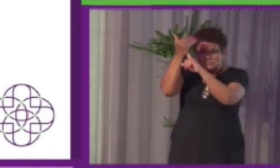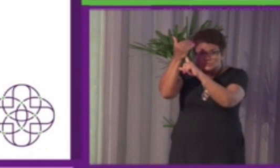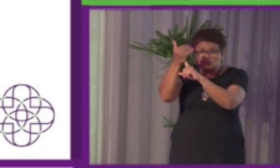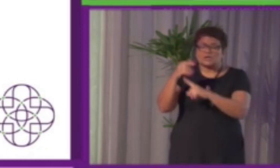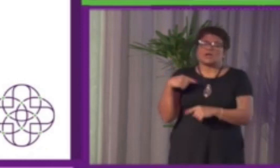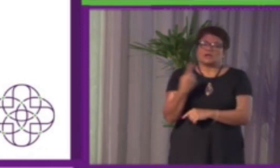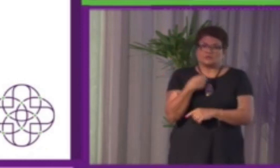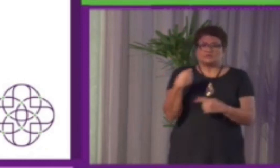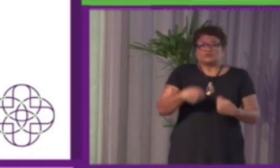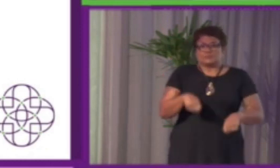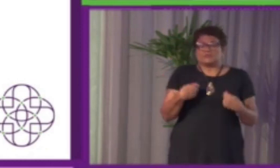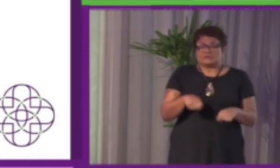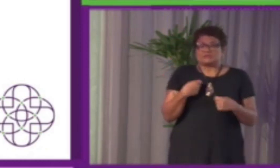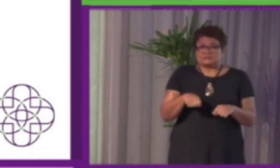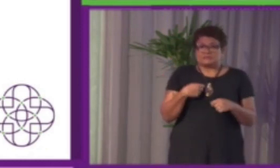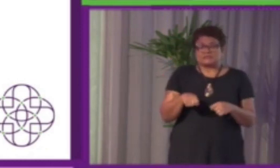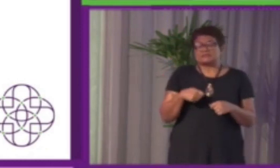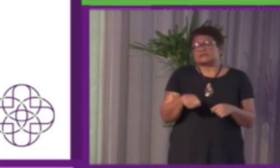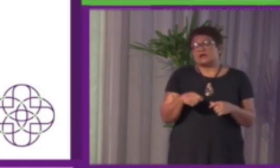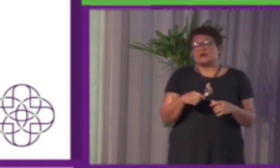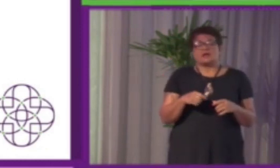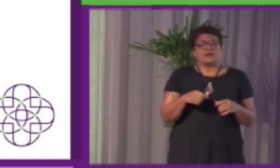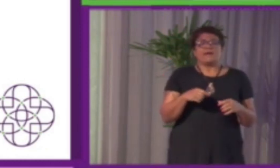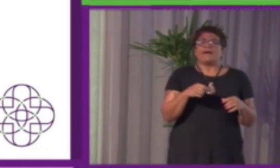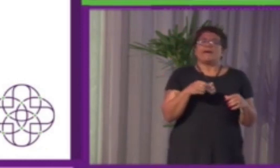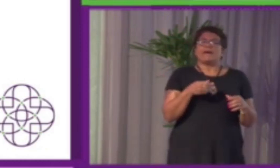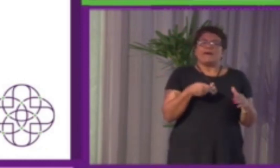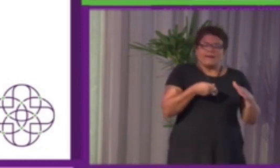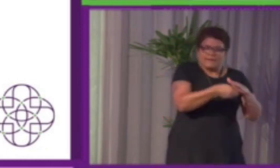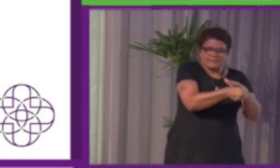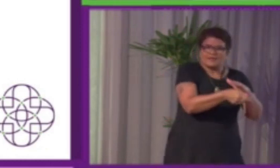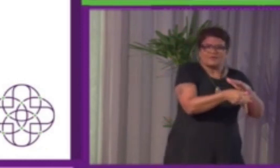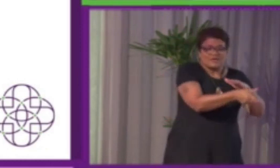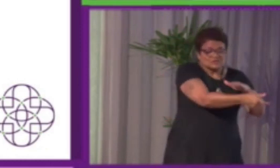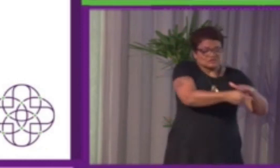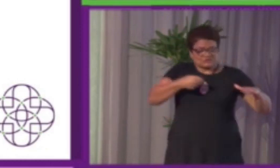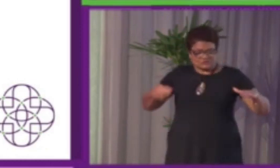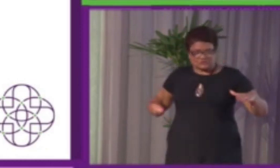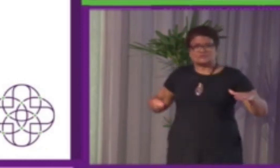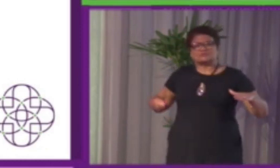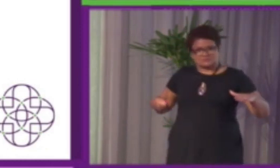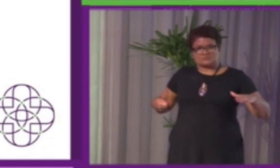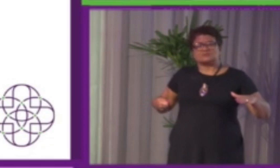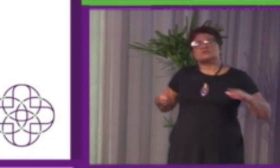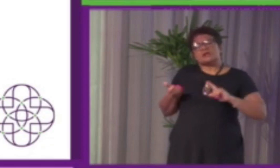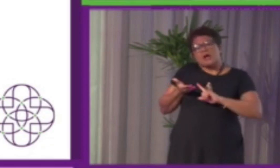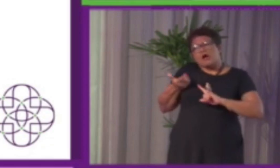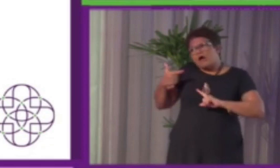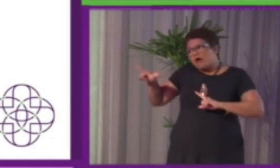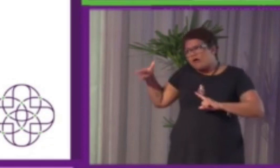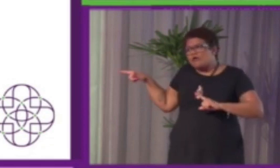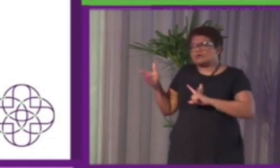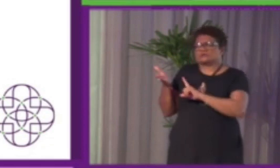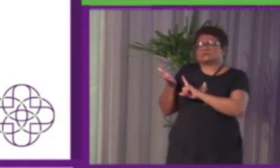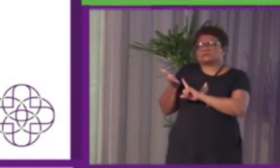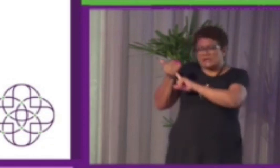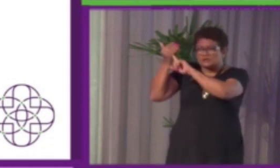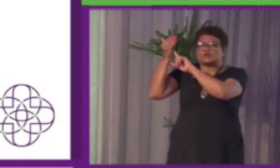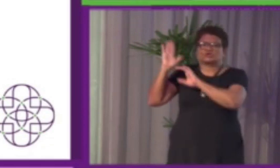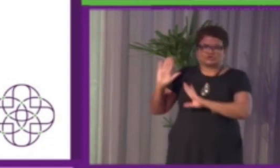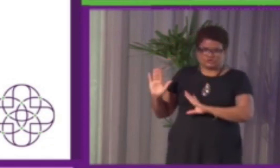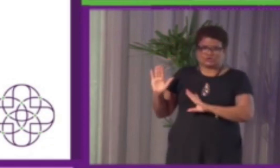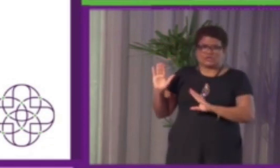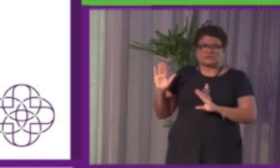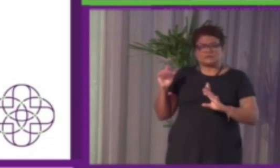devemos desinvestir, ou seja, retirar outras tecnologias equivalentes àquele valor